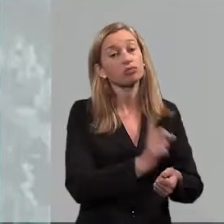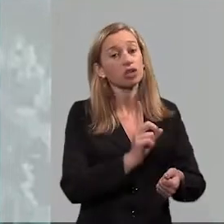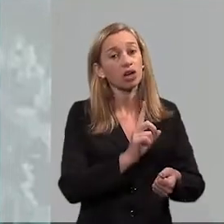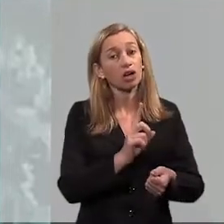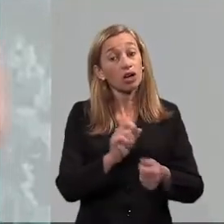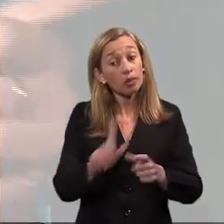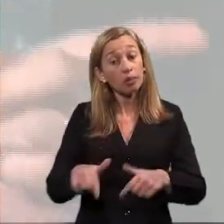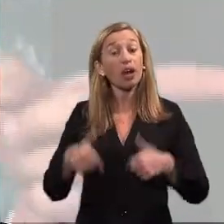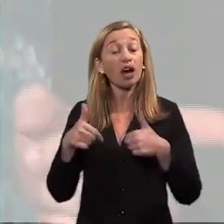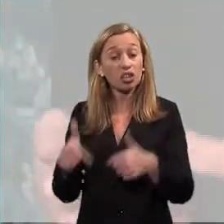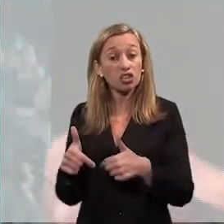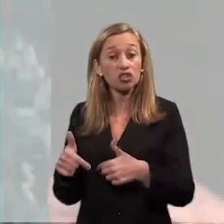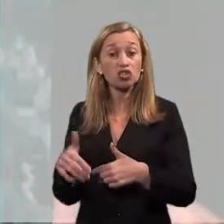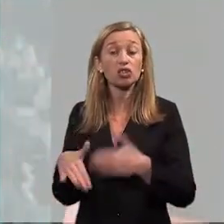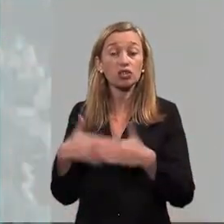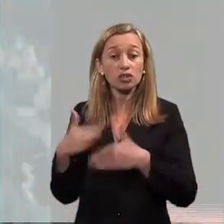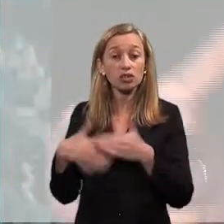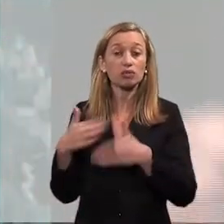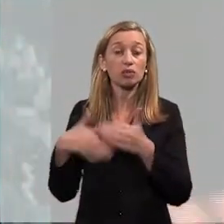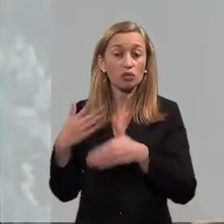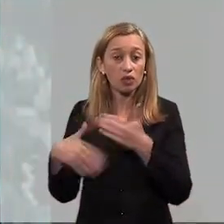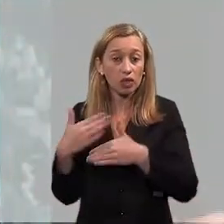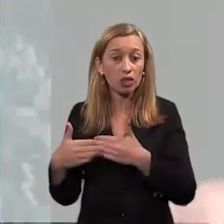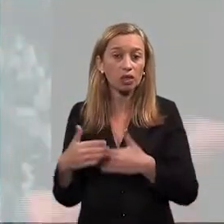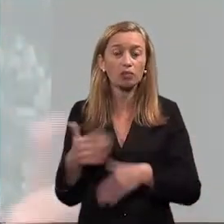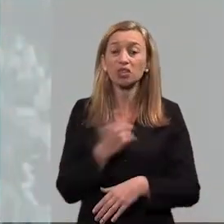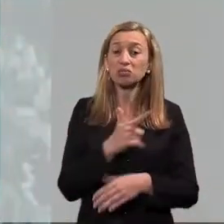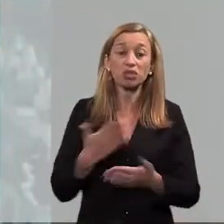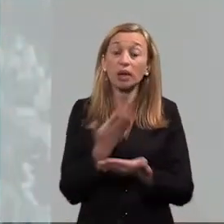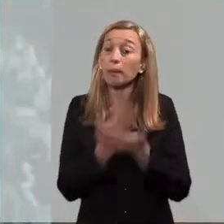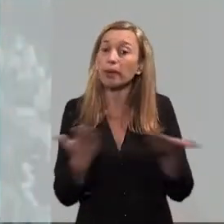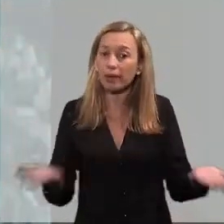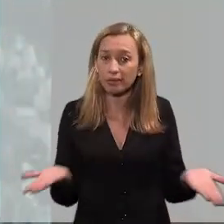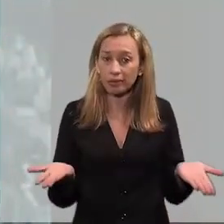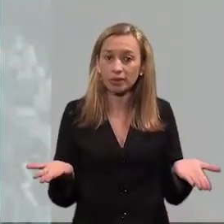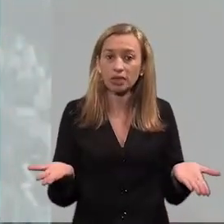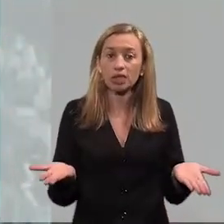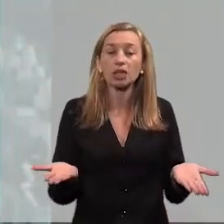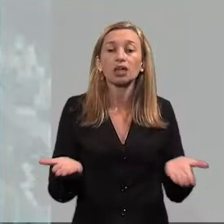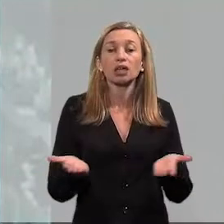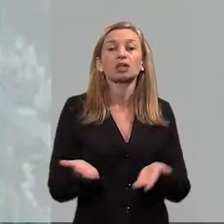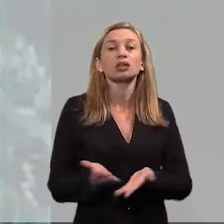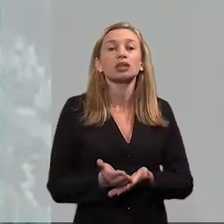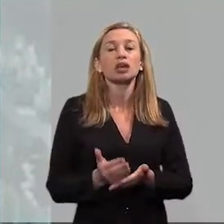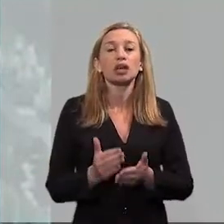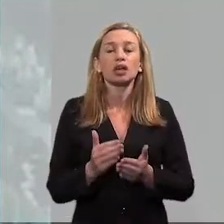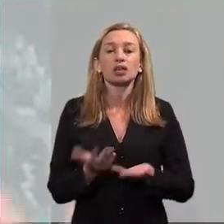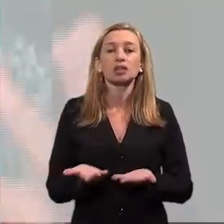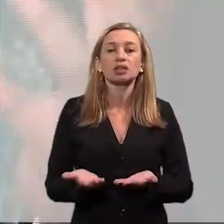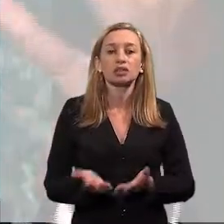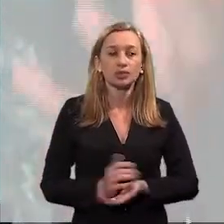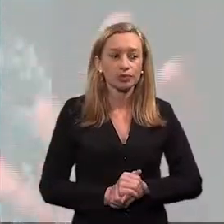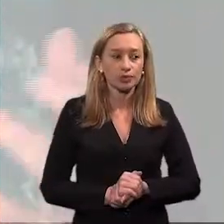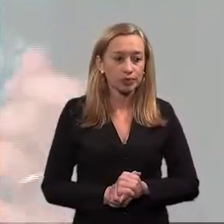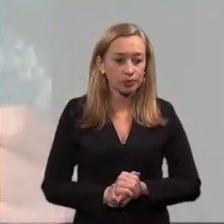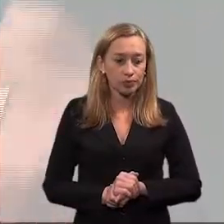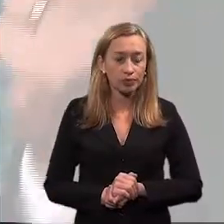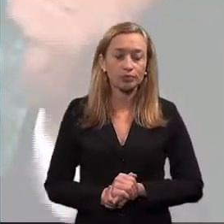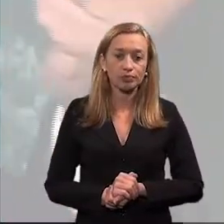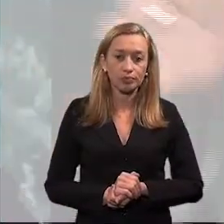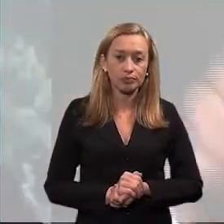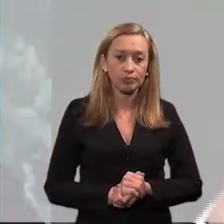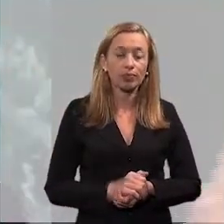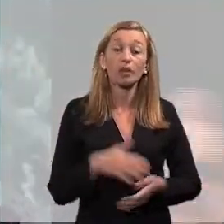é para ficar sendo aportado num regime superavitado ou equilibrado, para que não haja perdas. E à medida que houvesse um